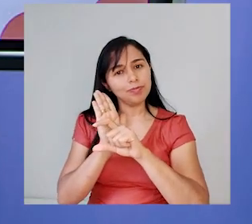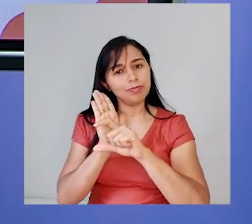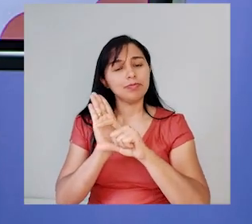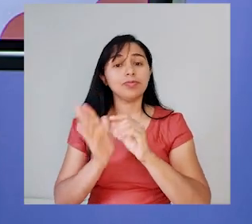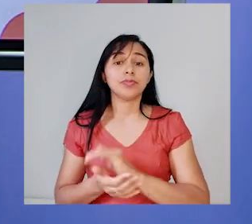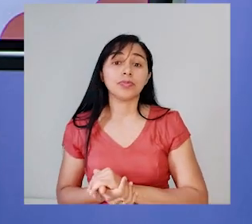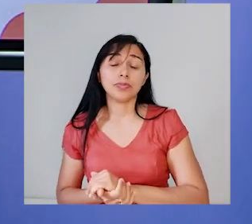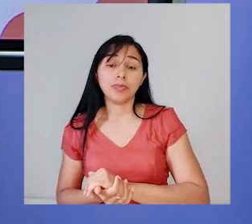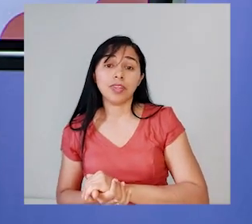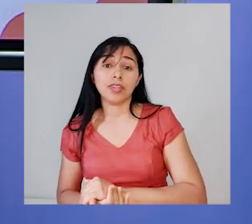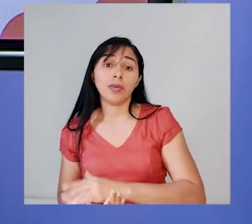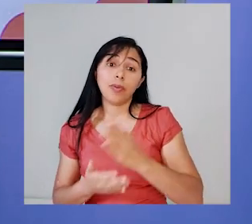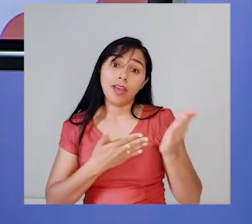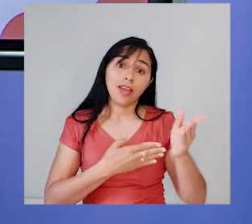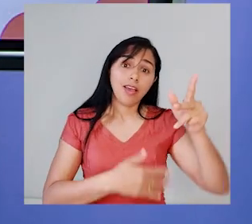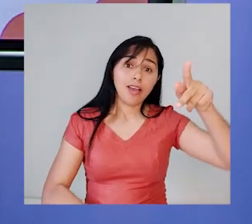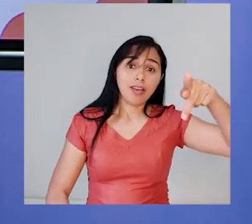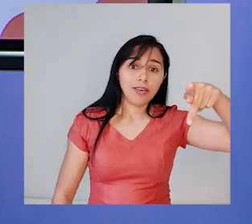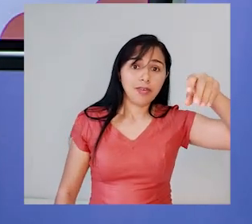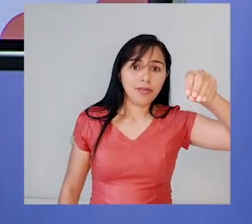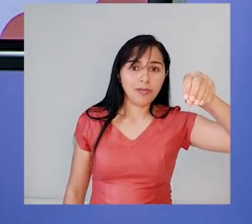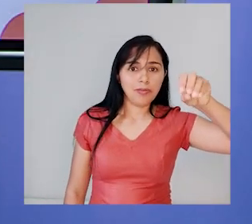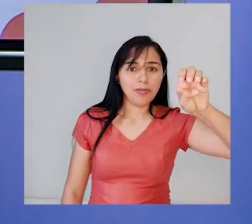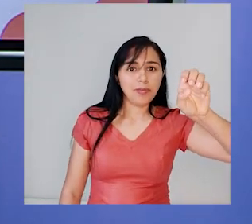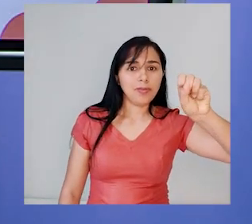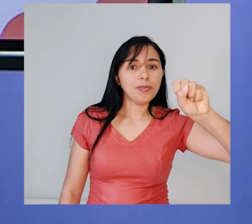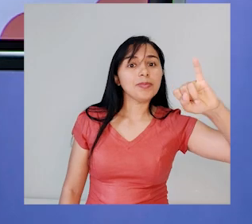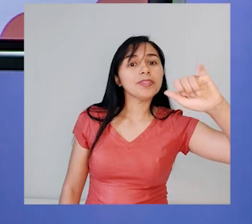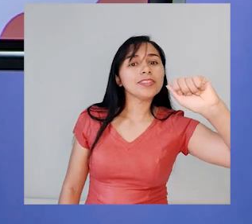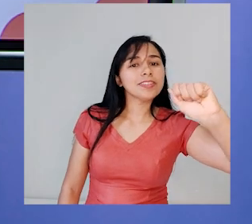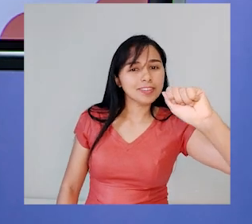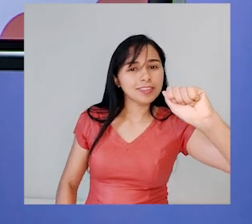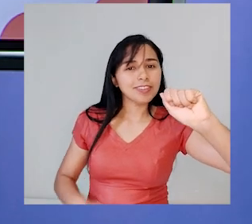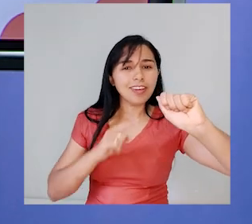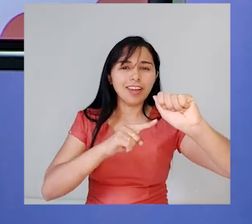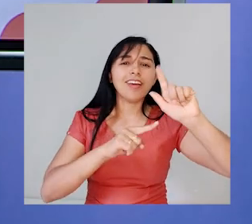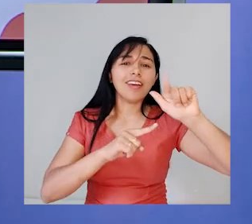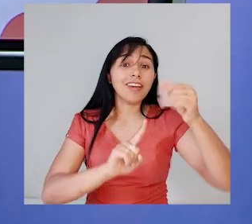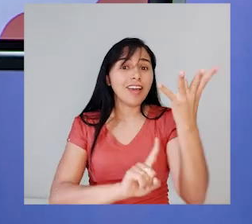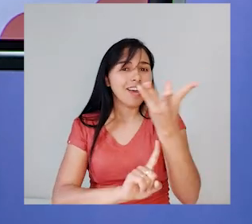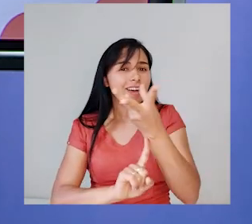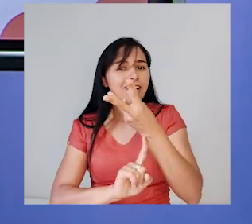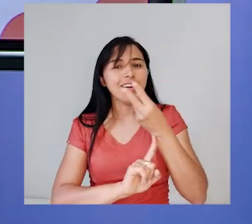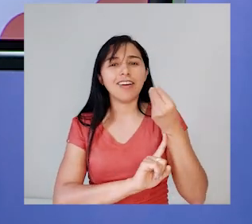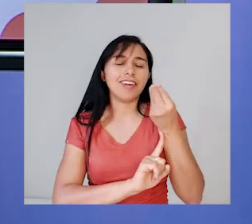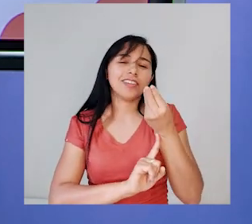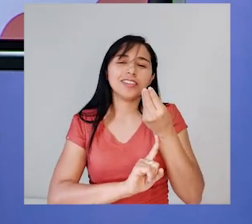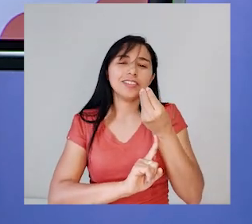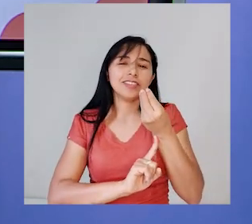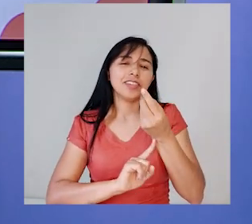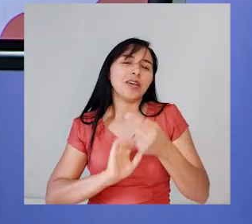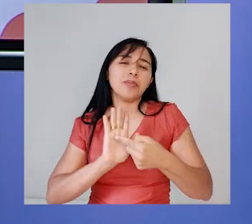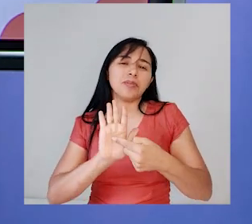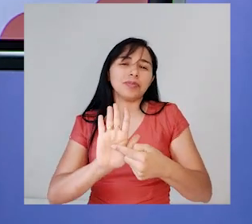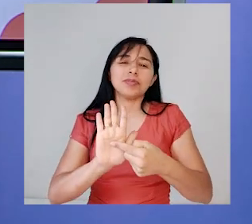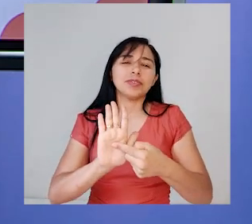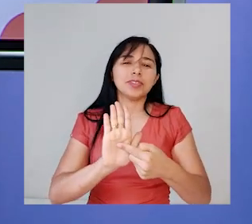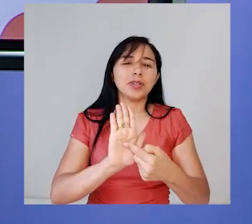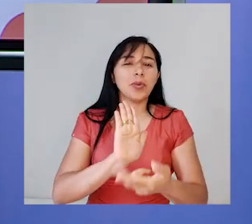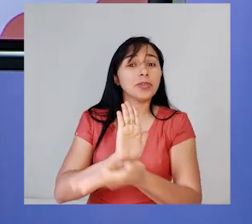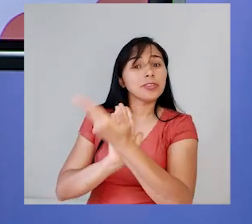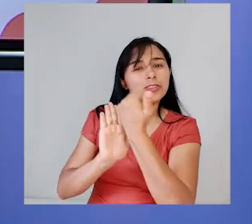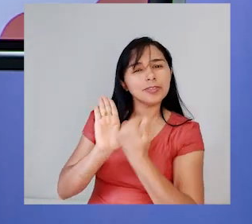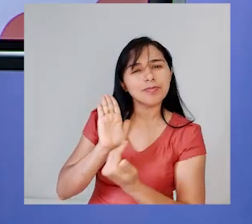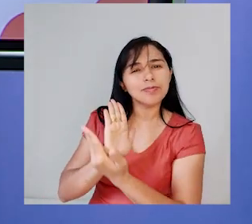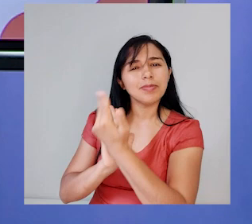poesia é a arte, é a manifestação de imagens, de sentimentos, de emoções.